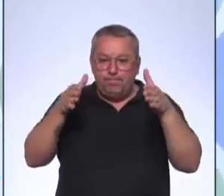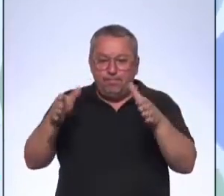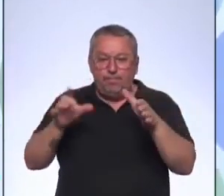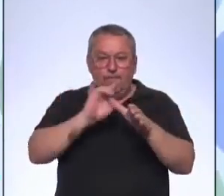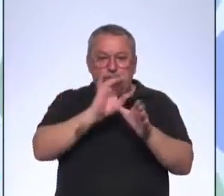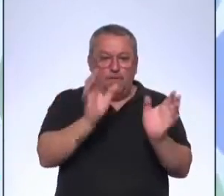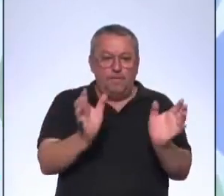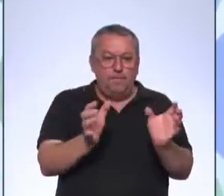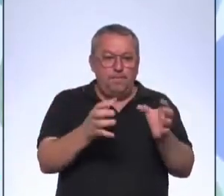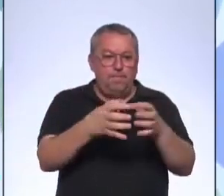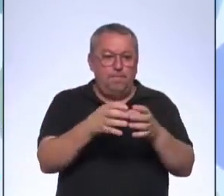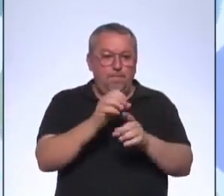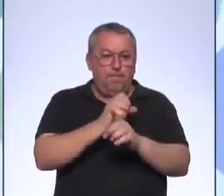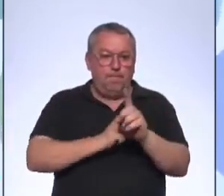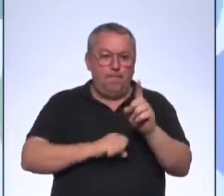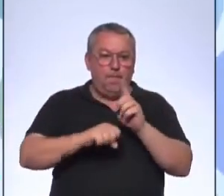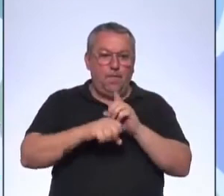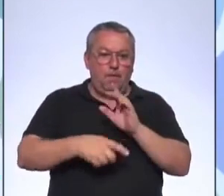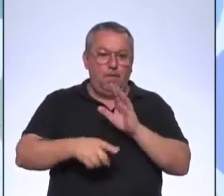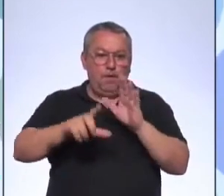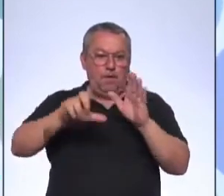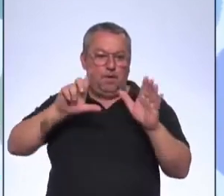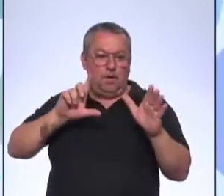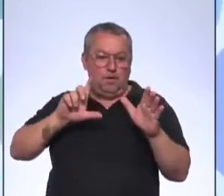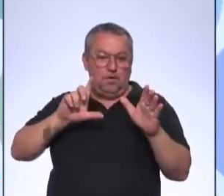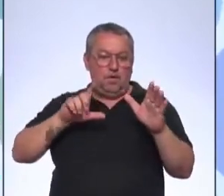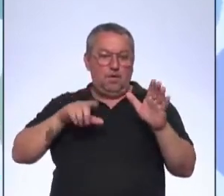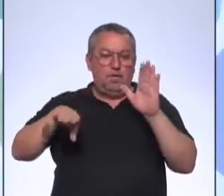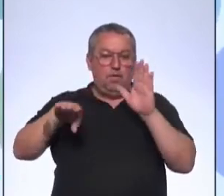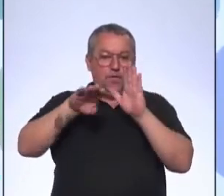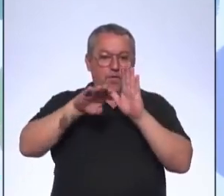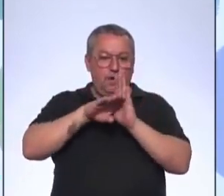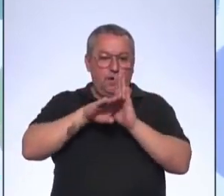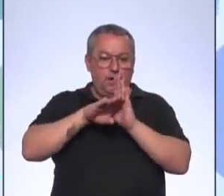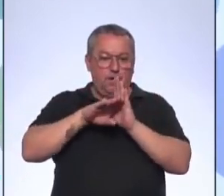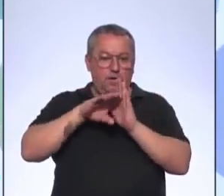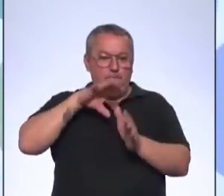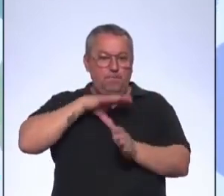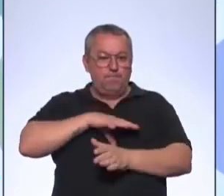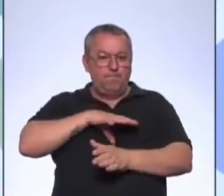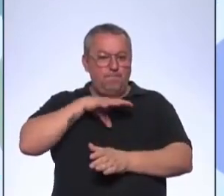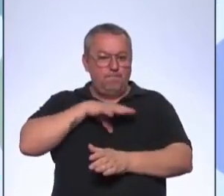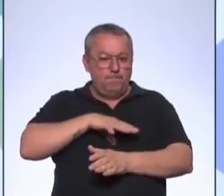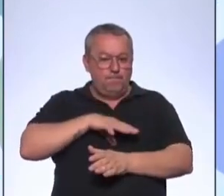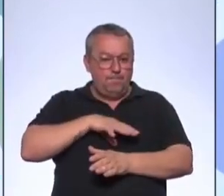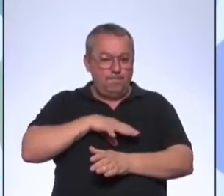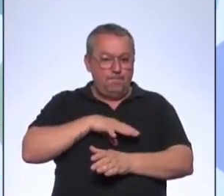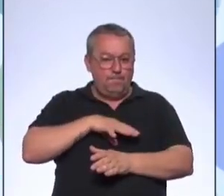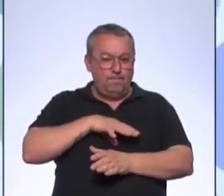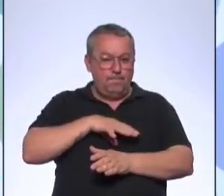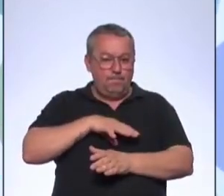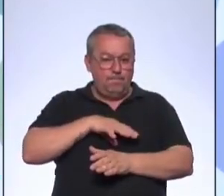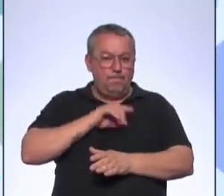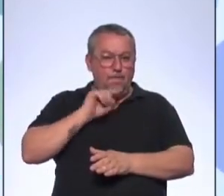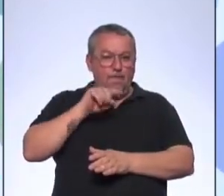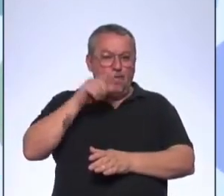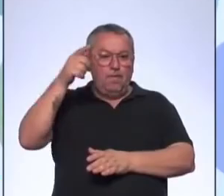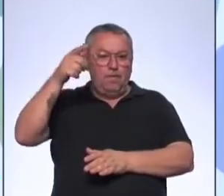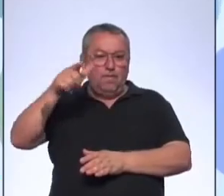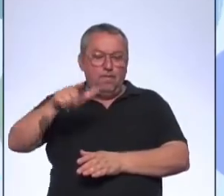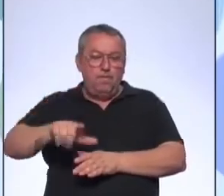grupo social antes da chegada dos portugueses, ok? Nessa